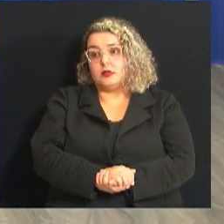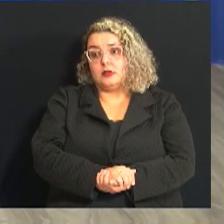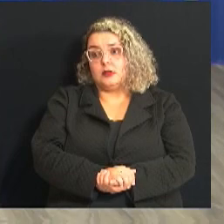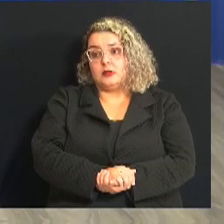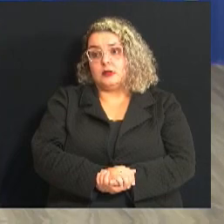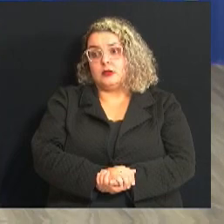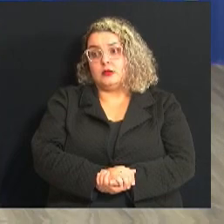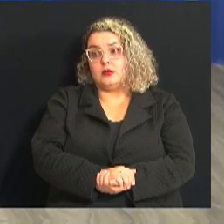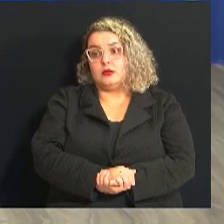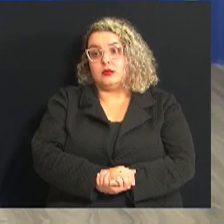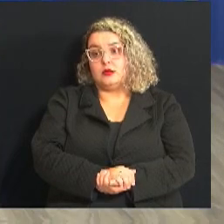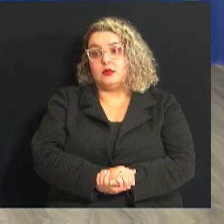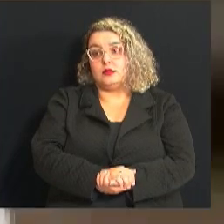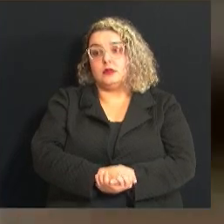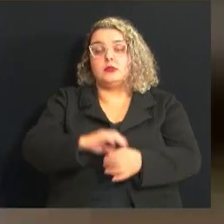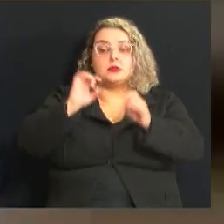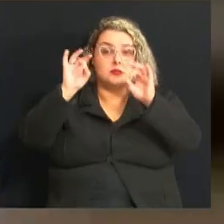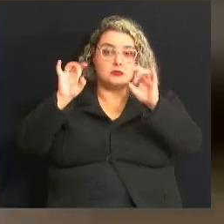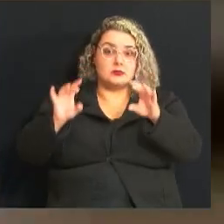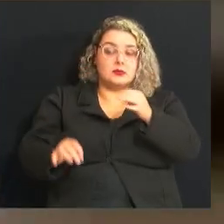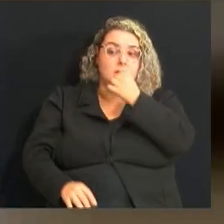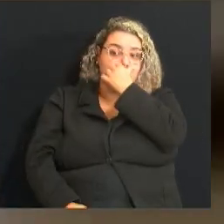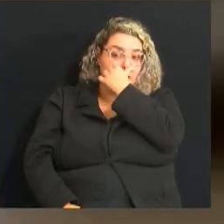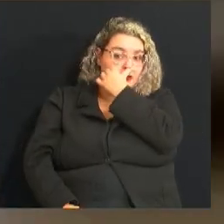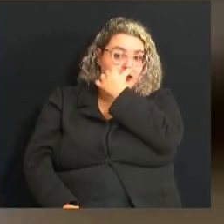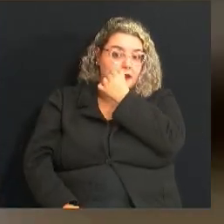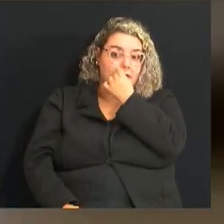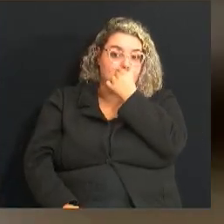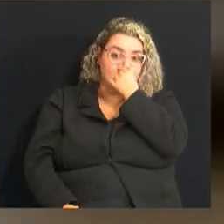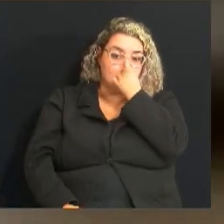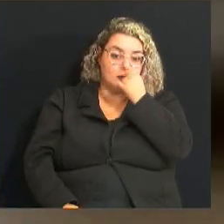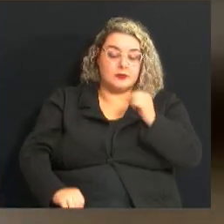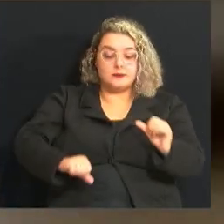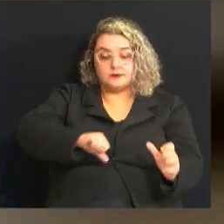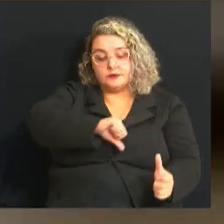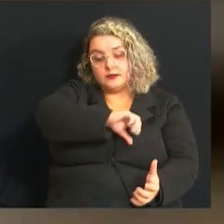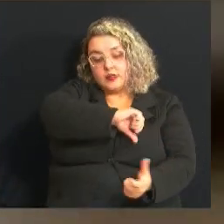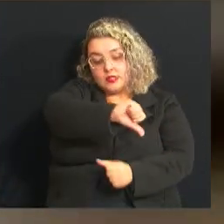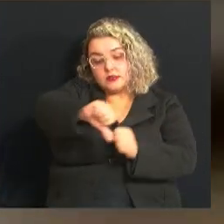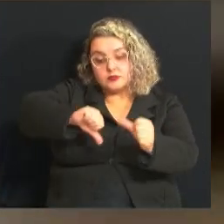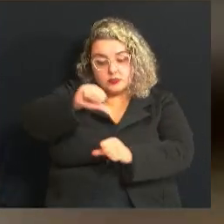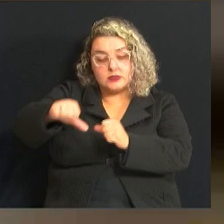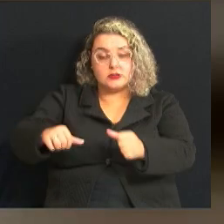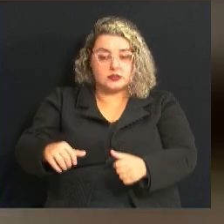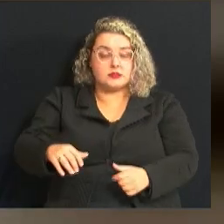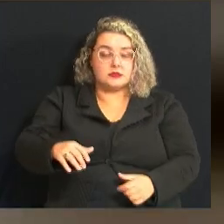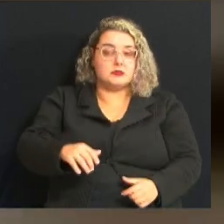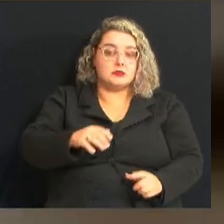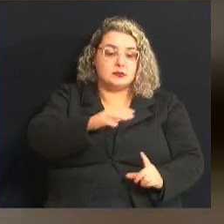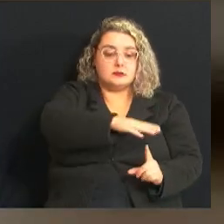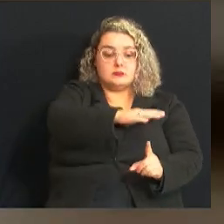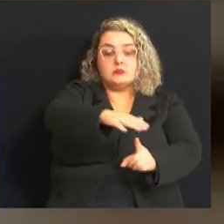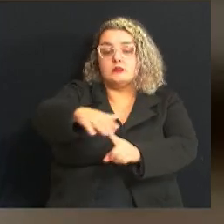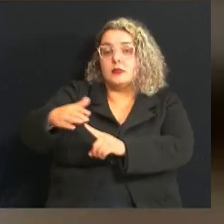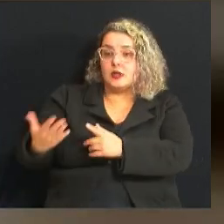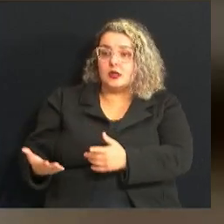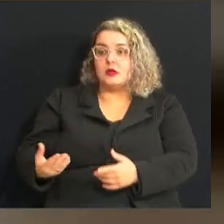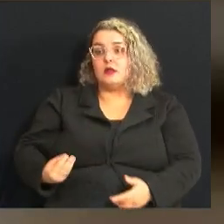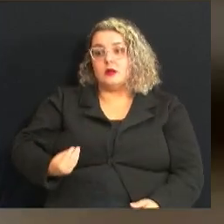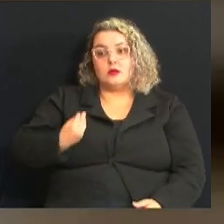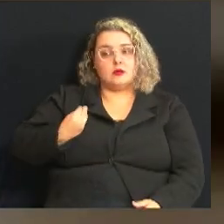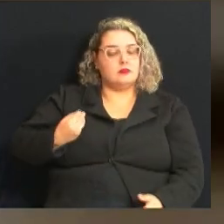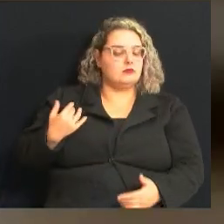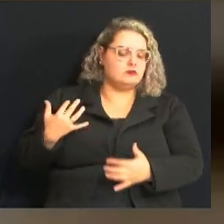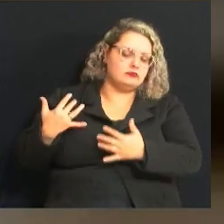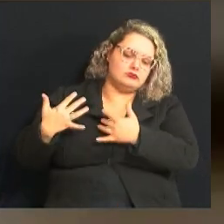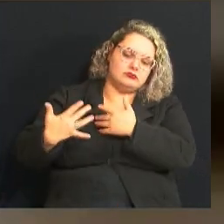Bom, especificamente na questão das mudanças ambientais, e eu vivi esse processo desde o seu início, lá